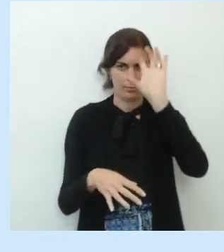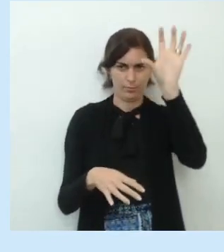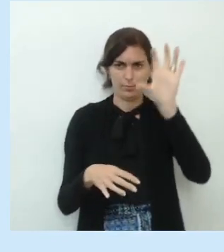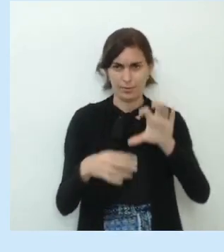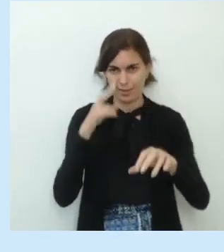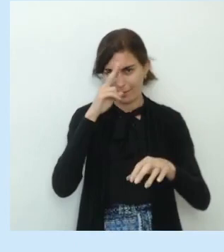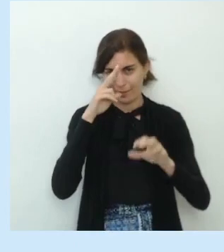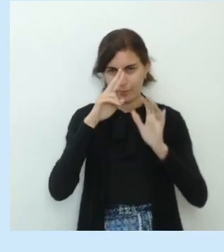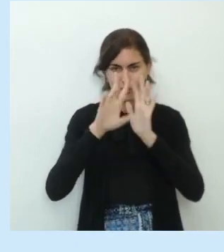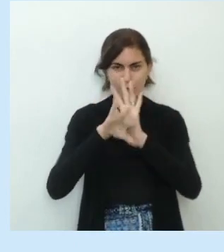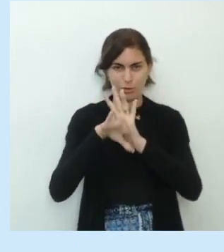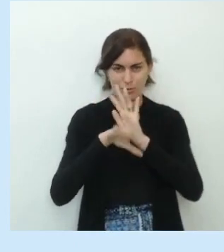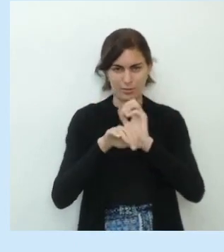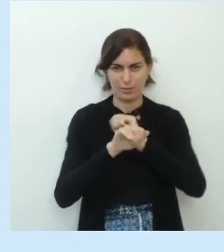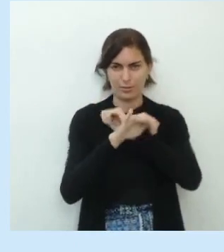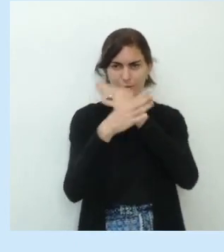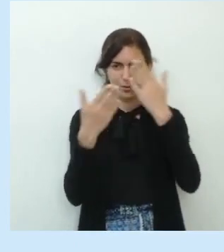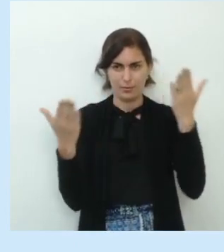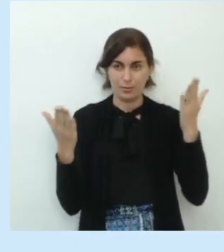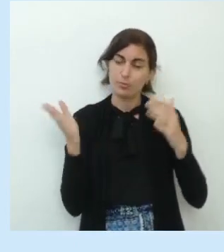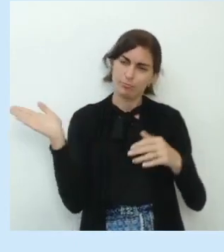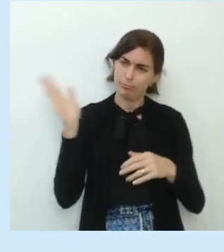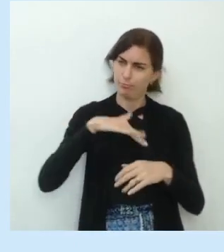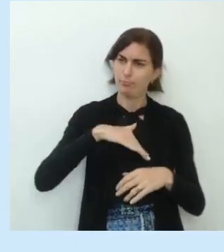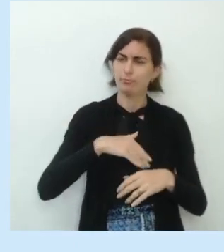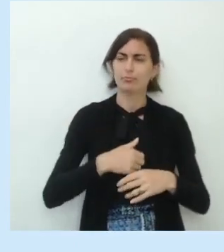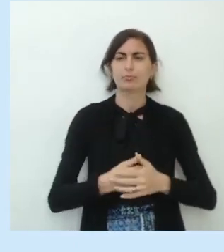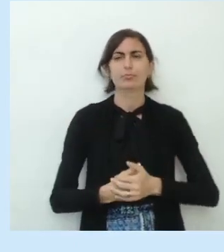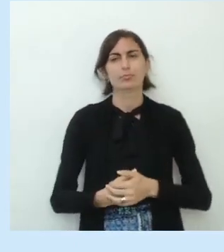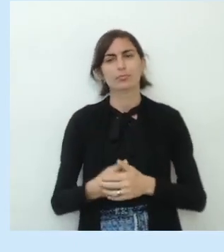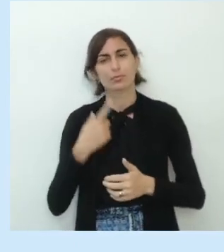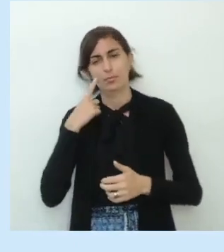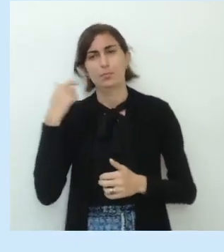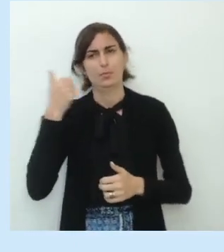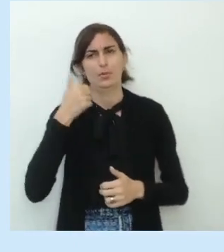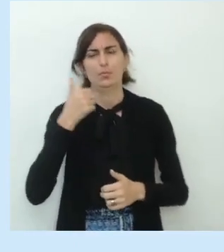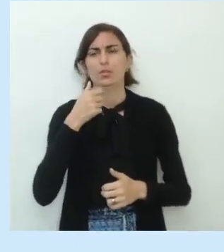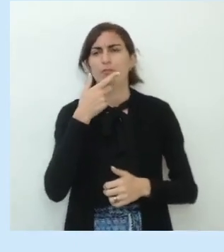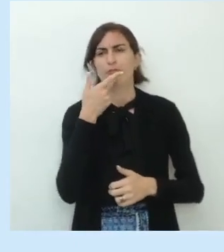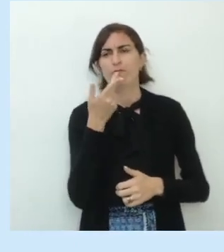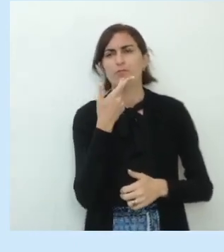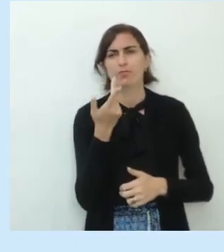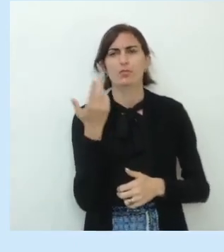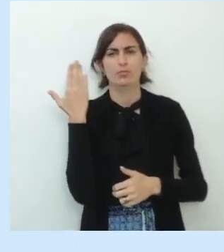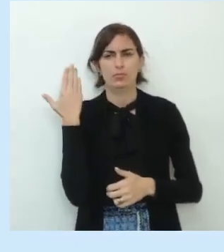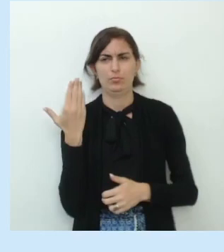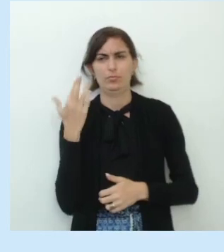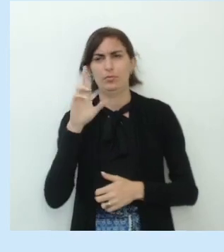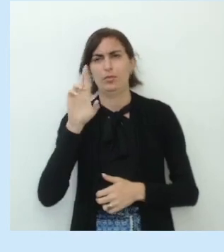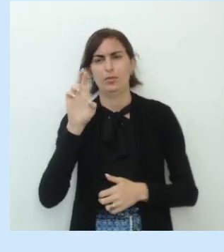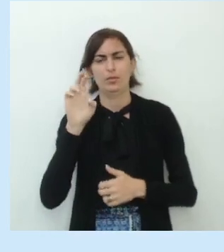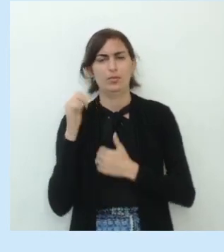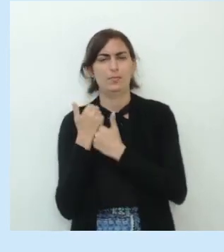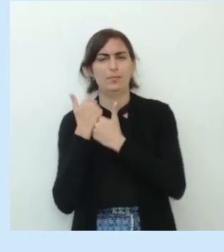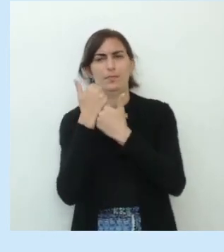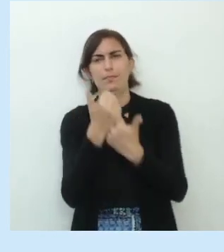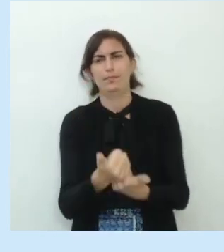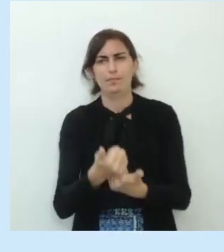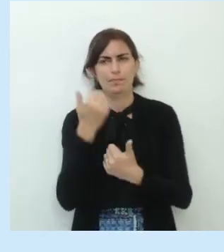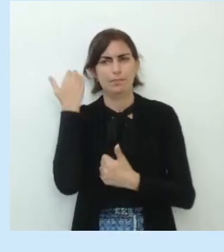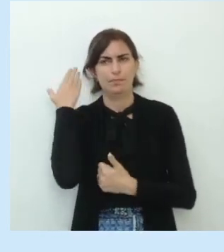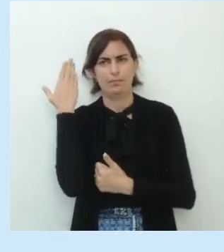Relembrou os conceitos? Tá claro para você? Então vamos seguir comigo, tá? Primeiro eu vou falar do nome representante,